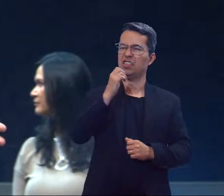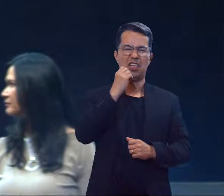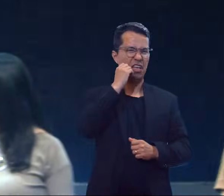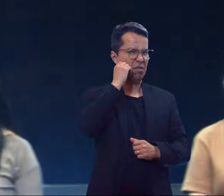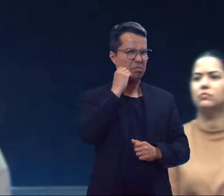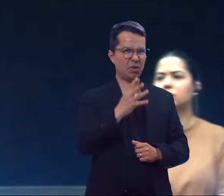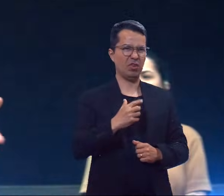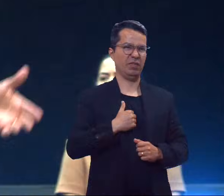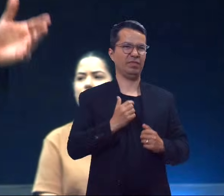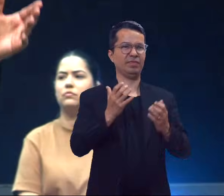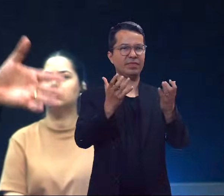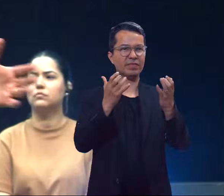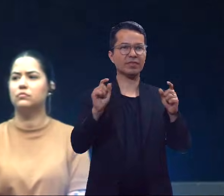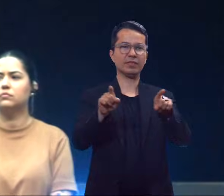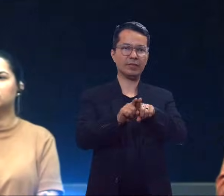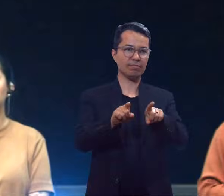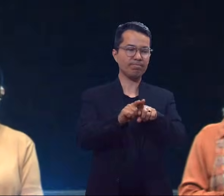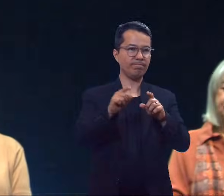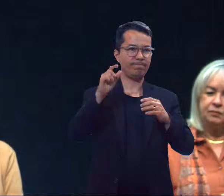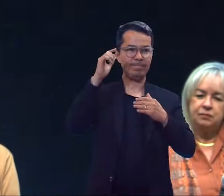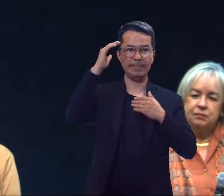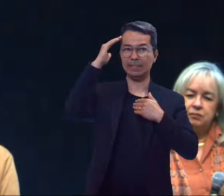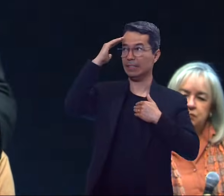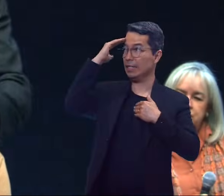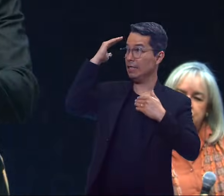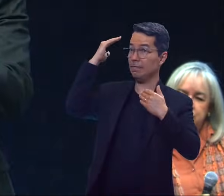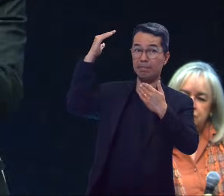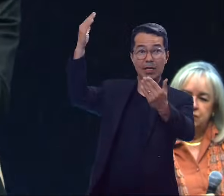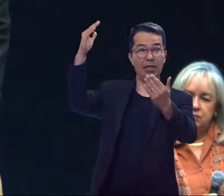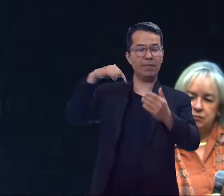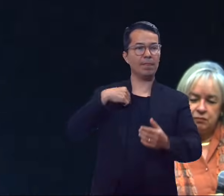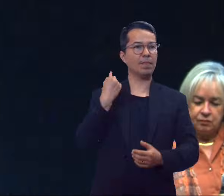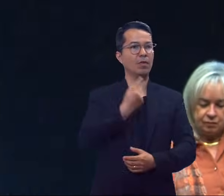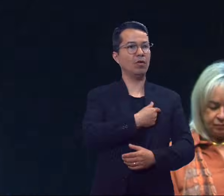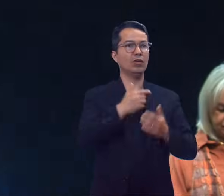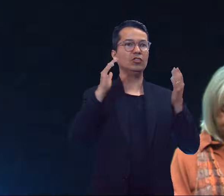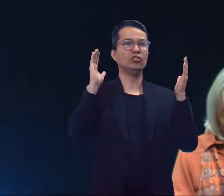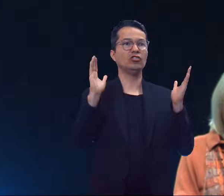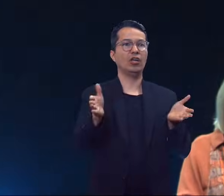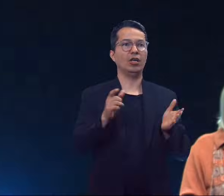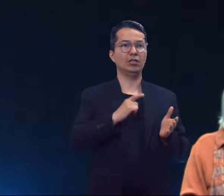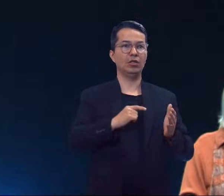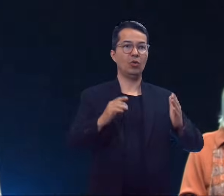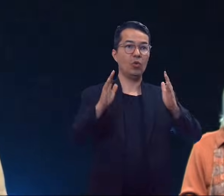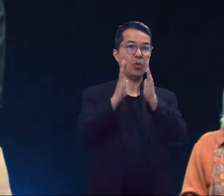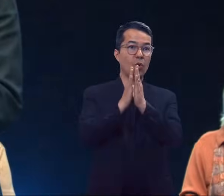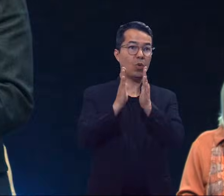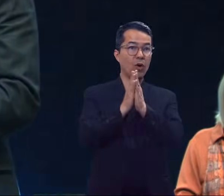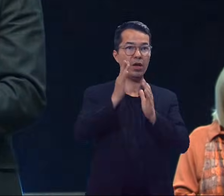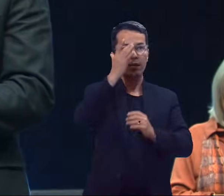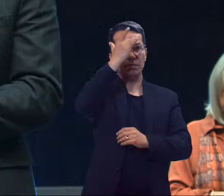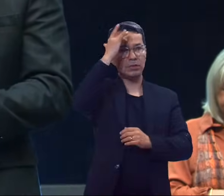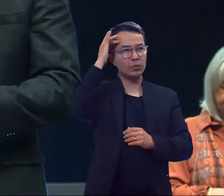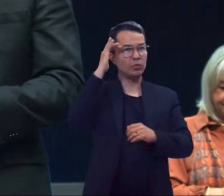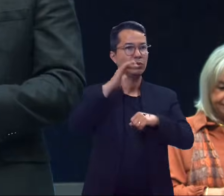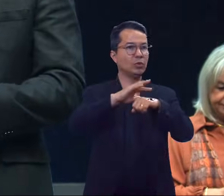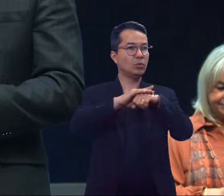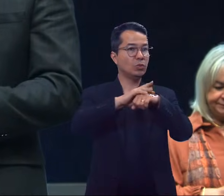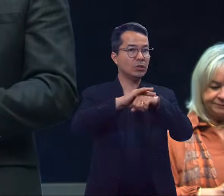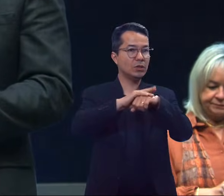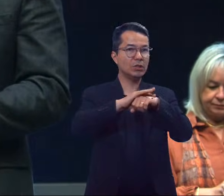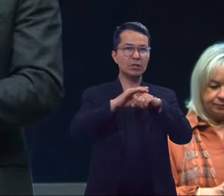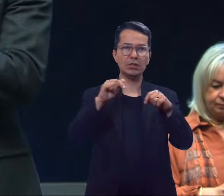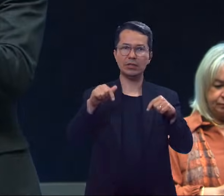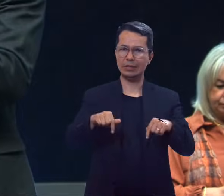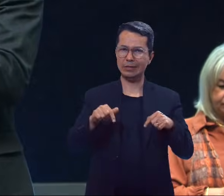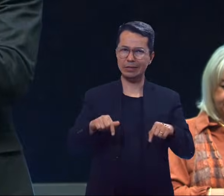Eu quero também agradecer, porque nós temos orado por pessoas, situações de enfermidade aqui.